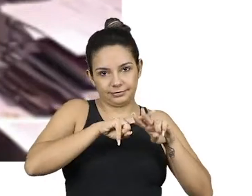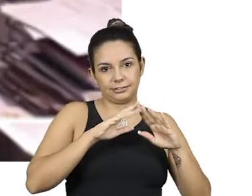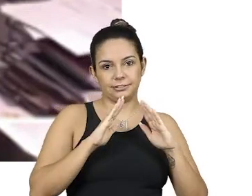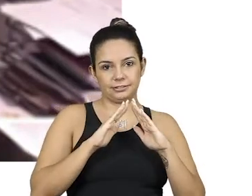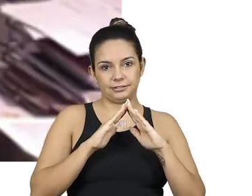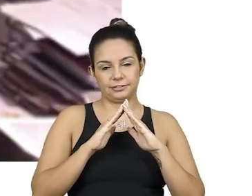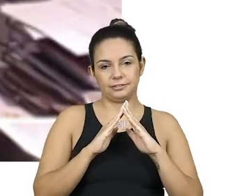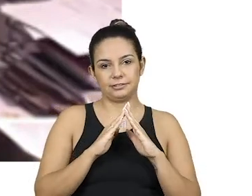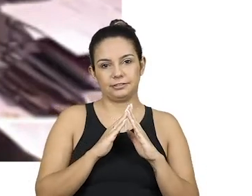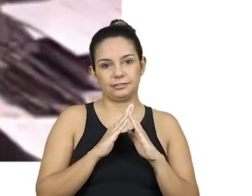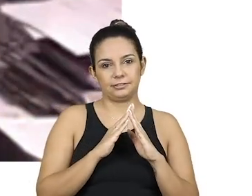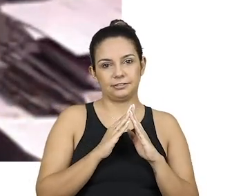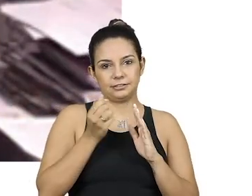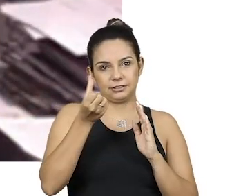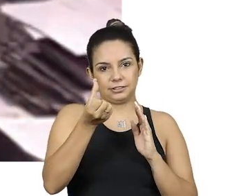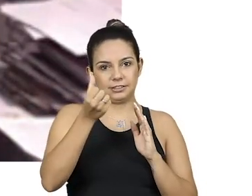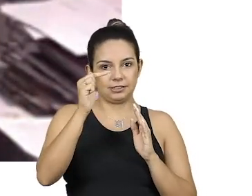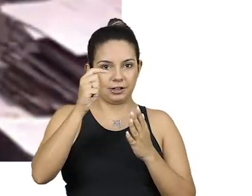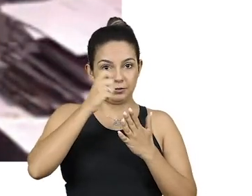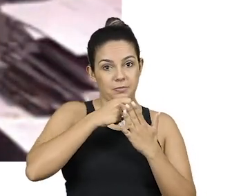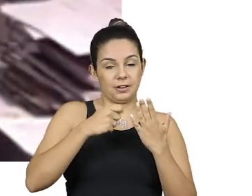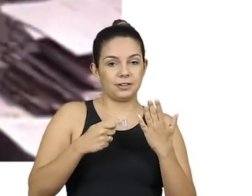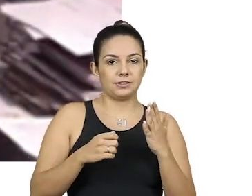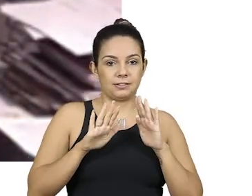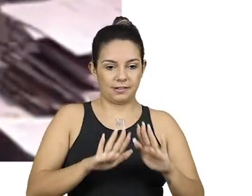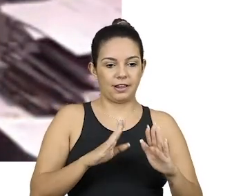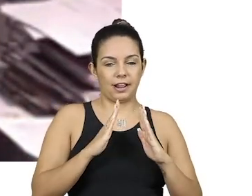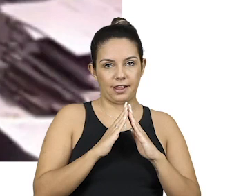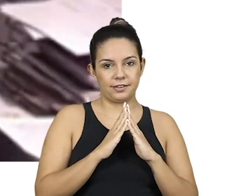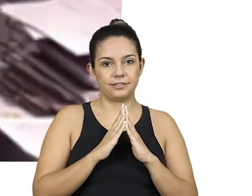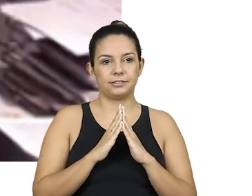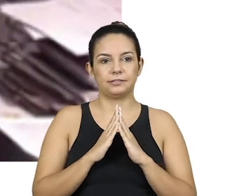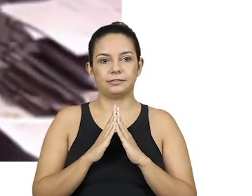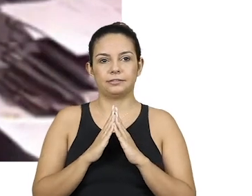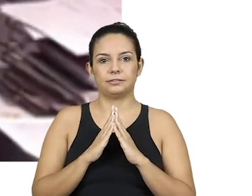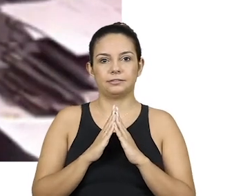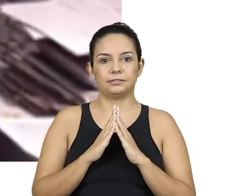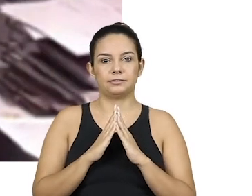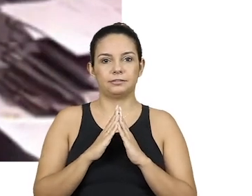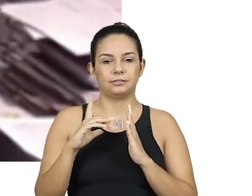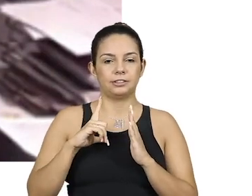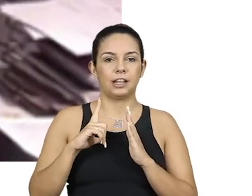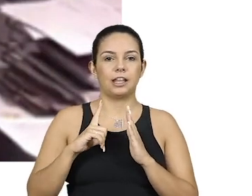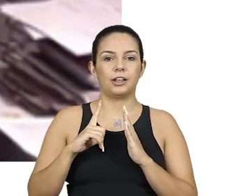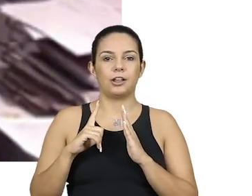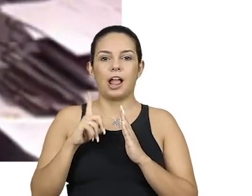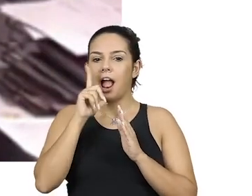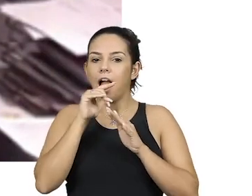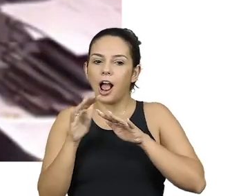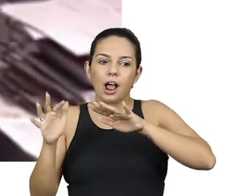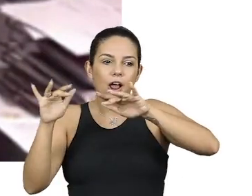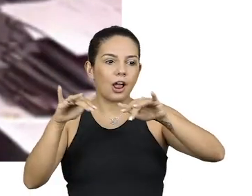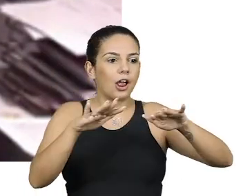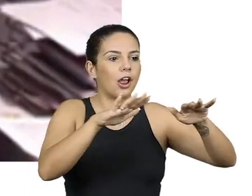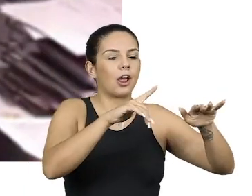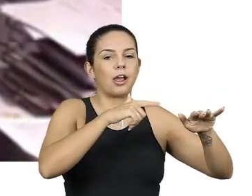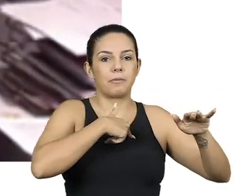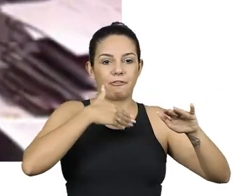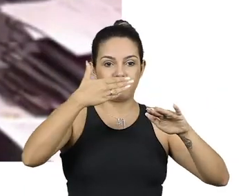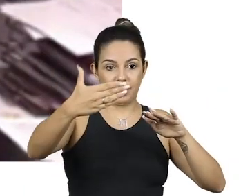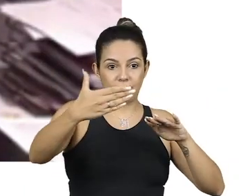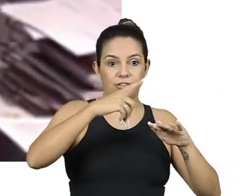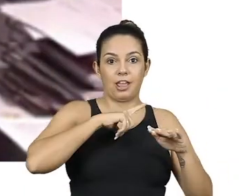há 6, 7 meses. Tenho o oceano à minha